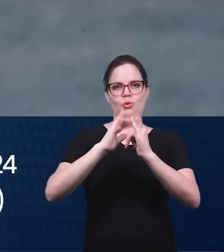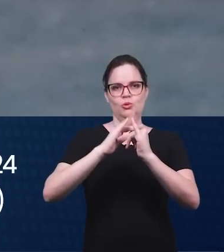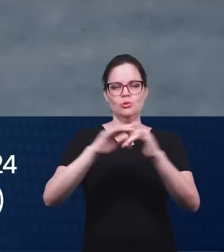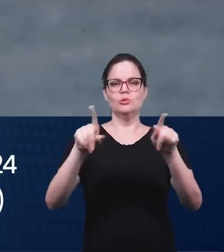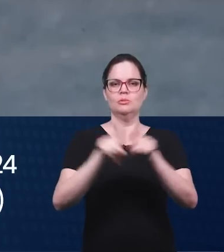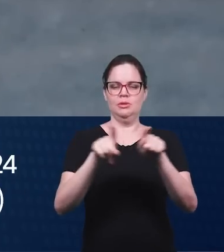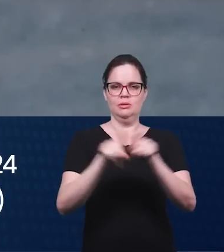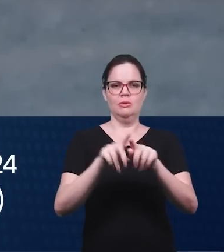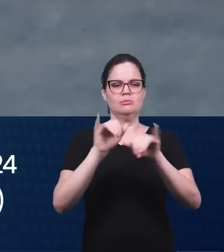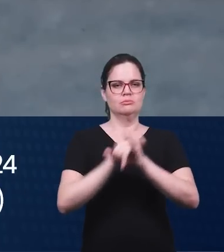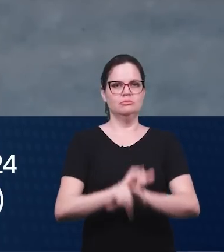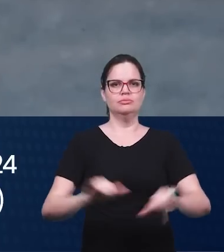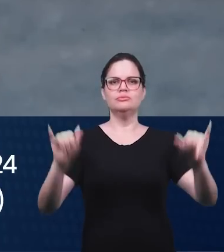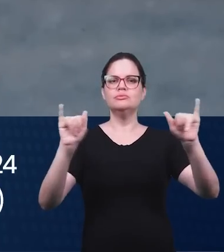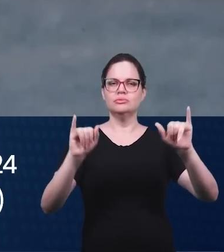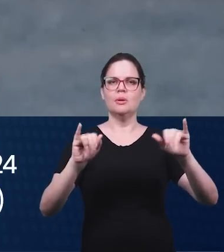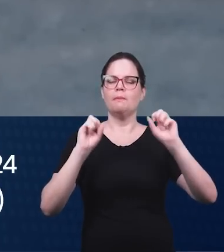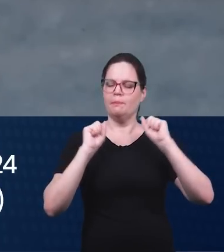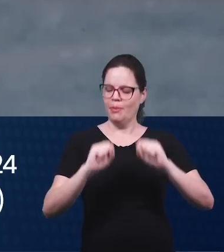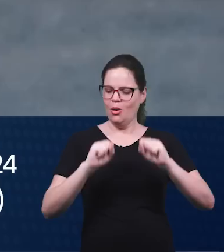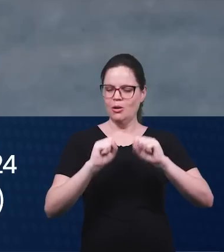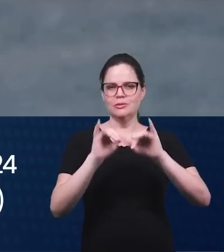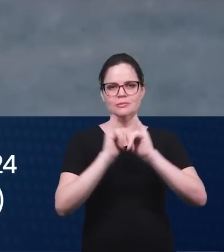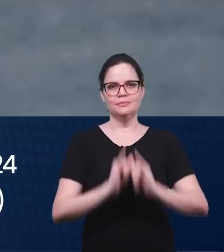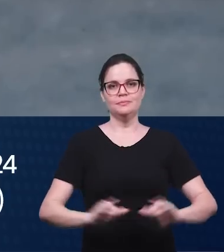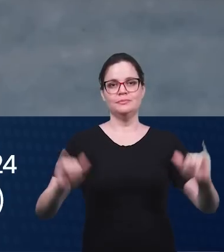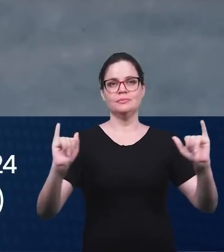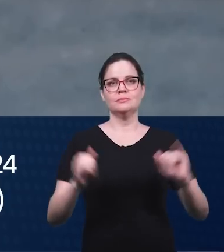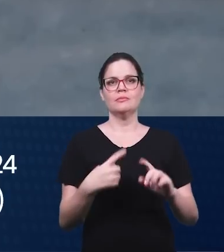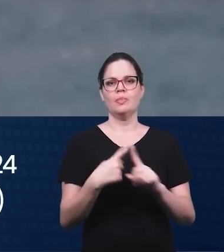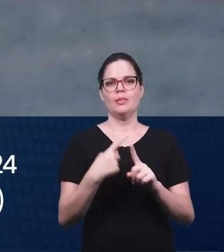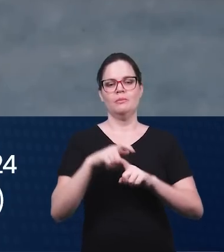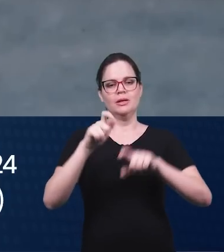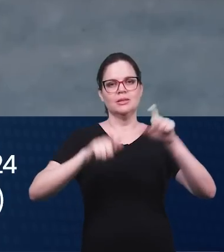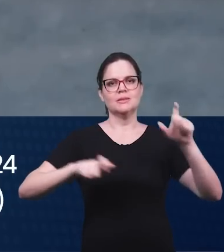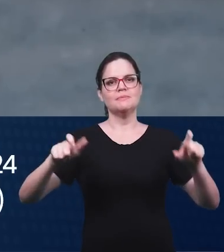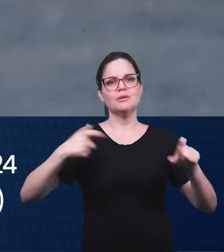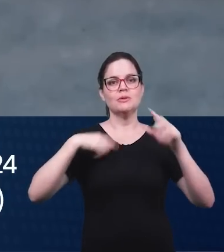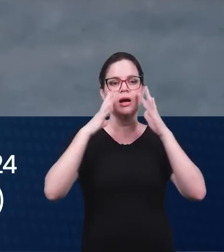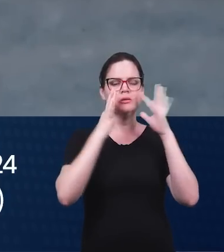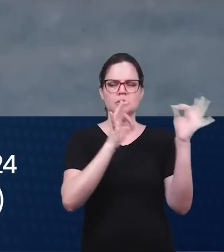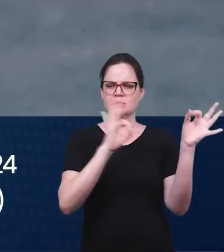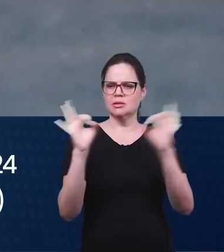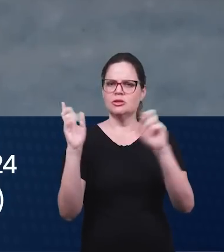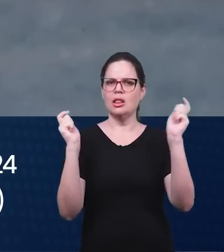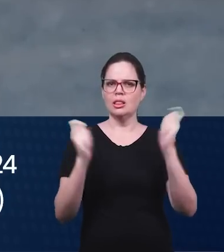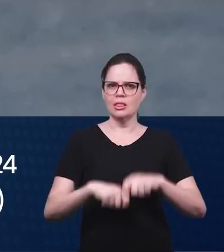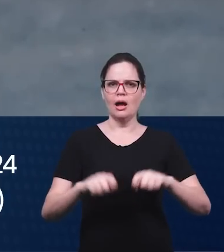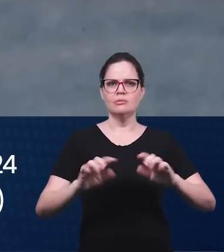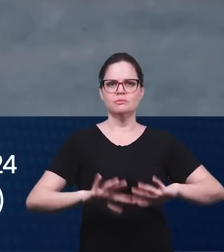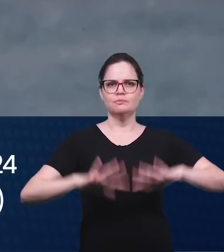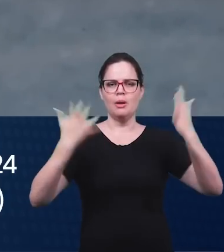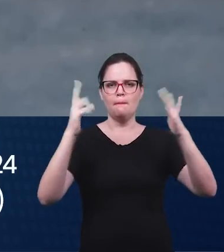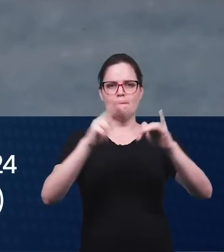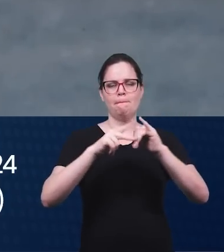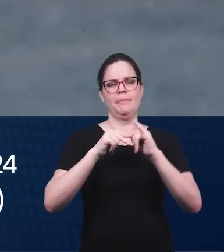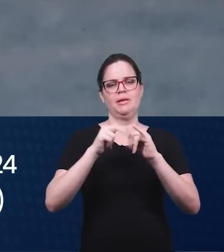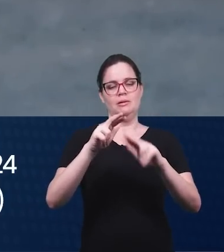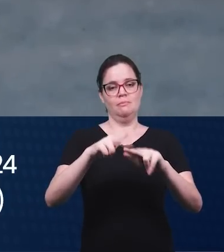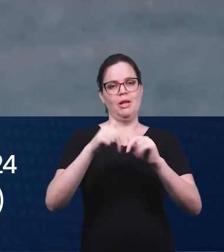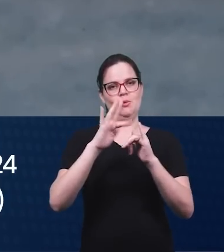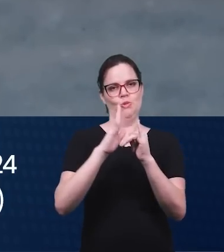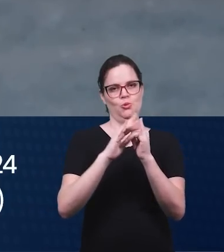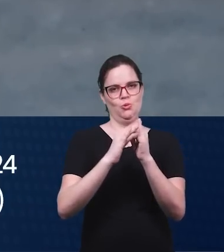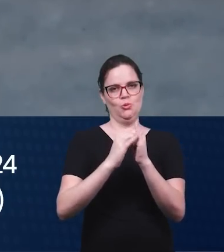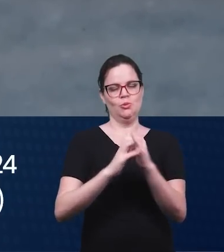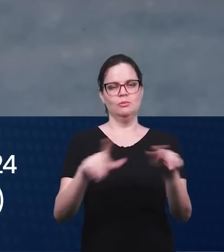vamos ampliar o alcance do canal e você pode falar isso porque as pessoas podem assistir, obviamente, o Trombetas e Festas